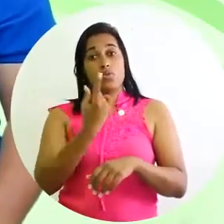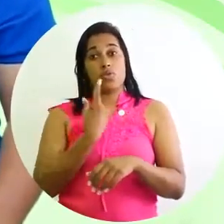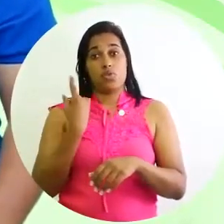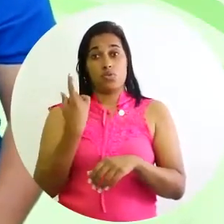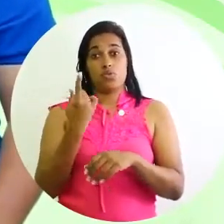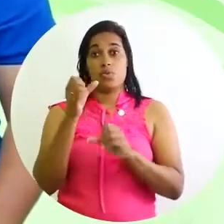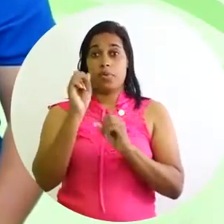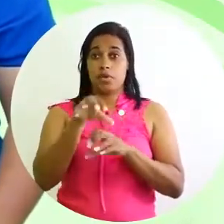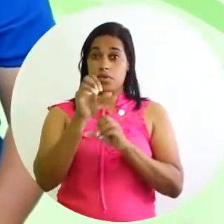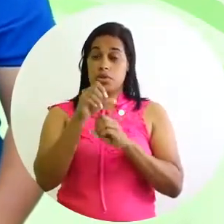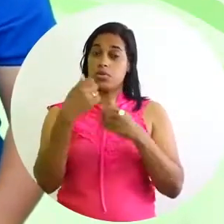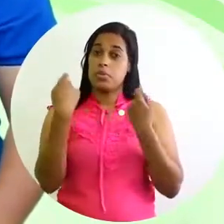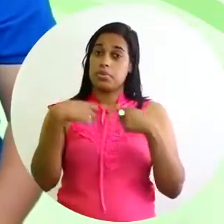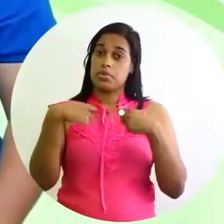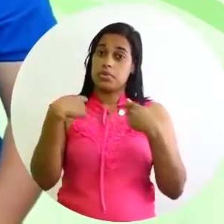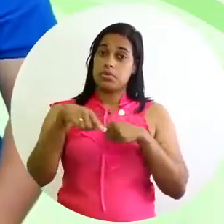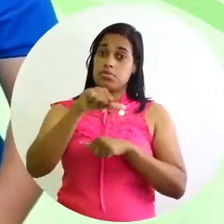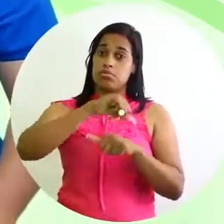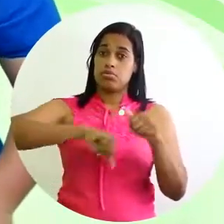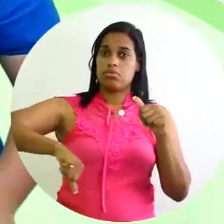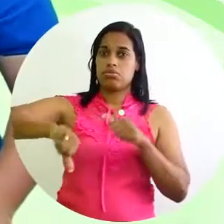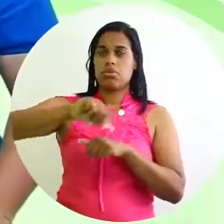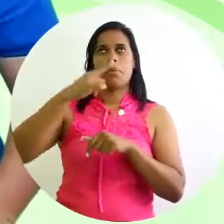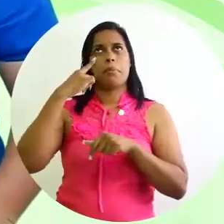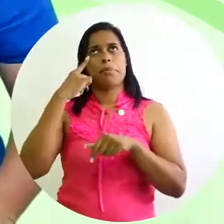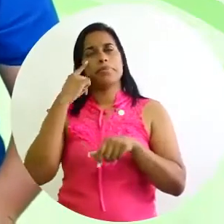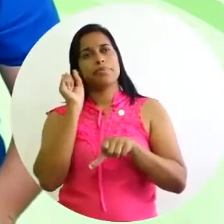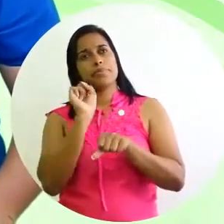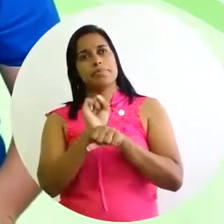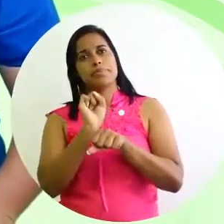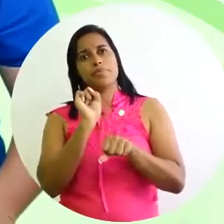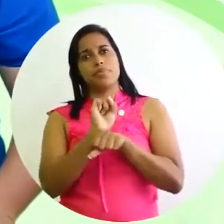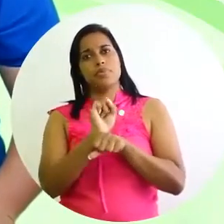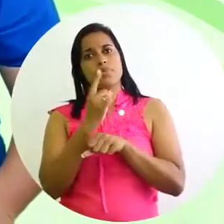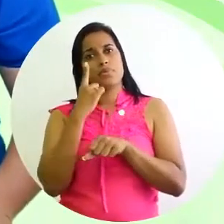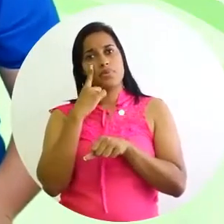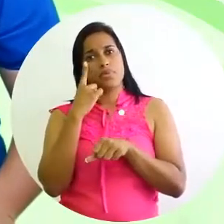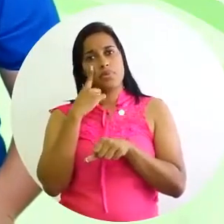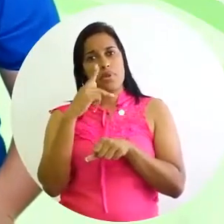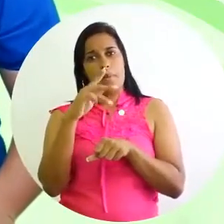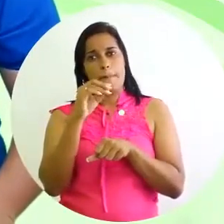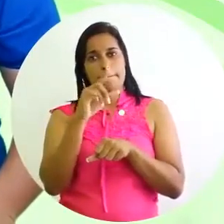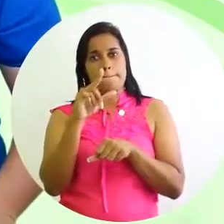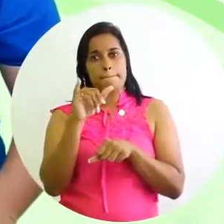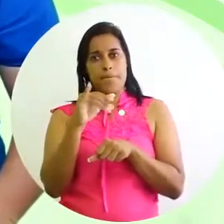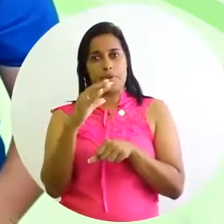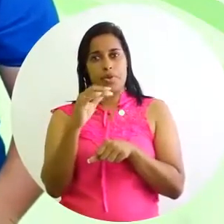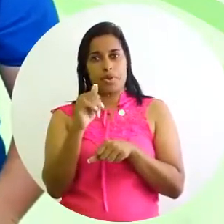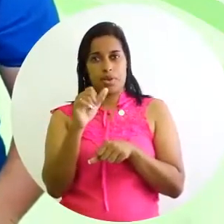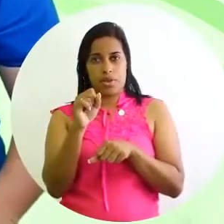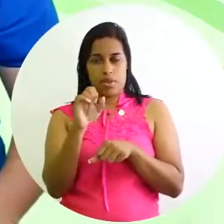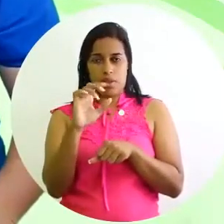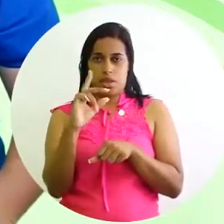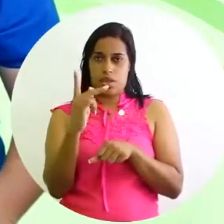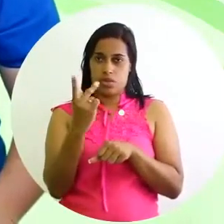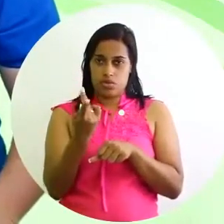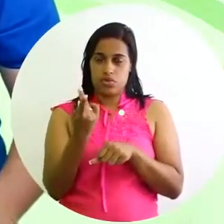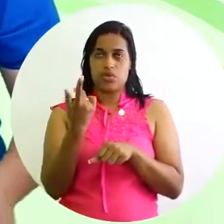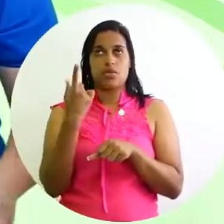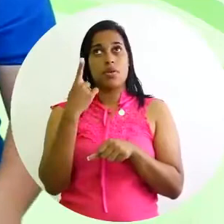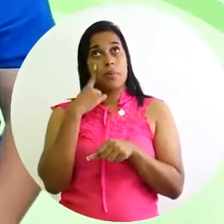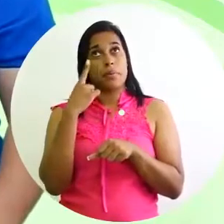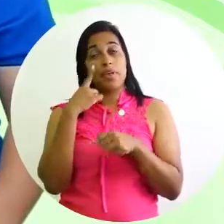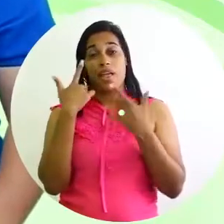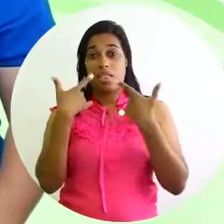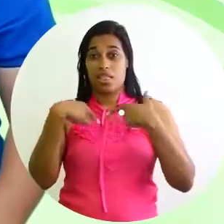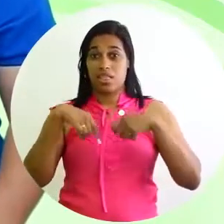ele transformá-la. Então, quando a gente para pensar em podcasts, em vlogs, esse tipo de coisas,